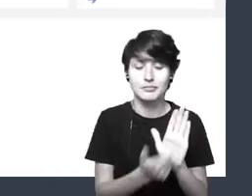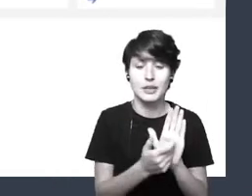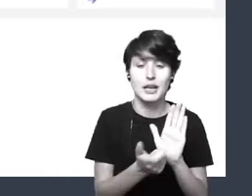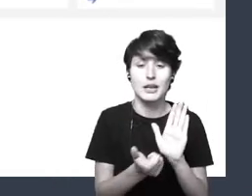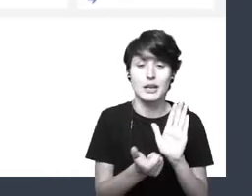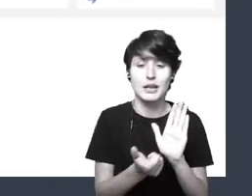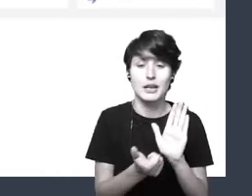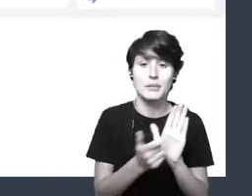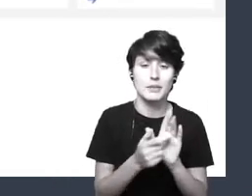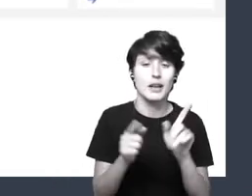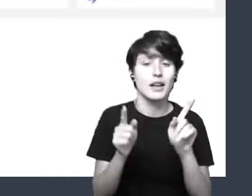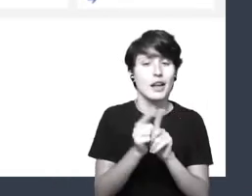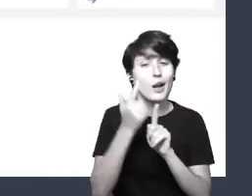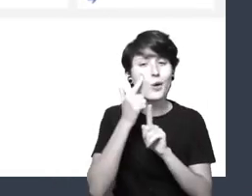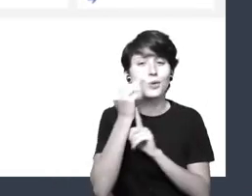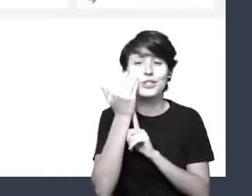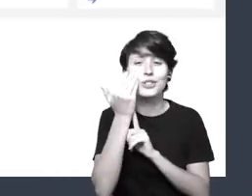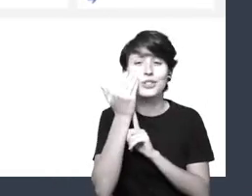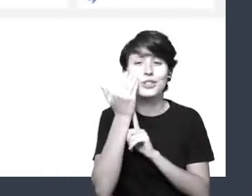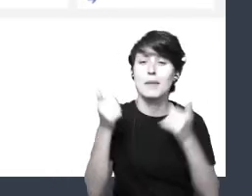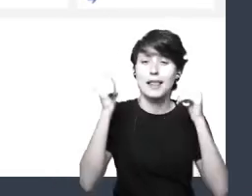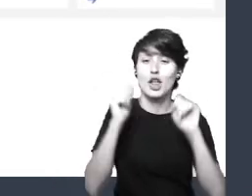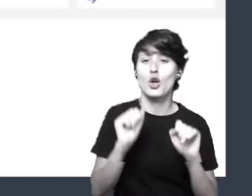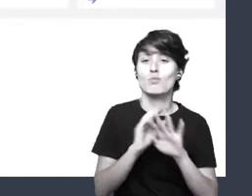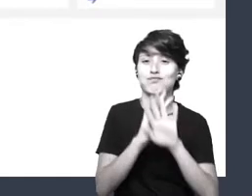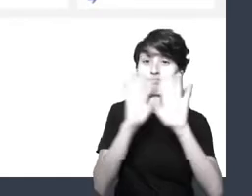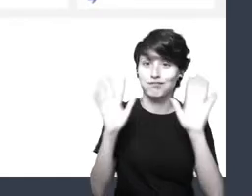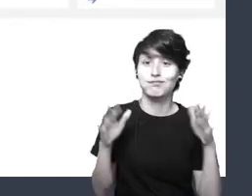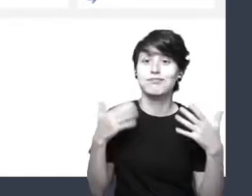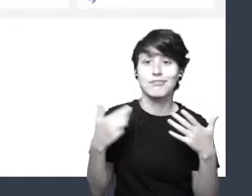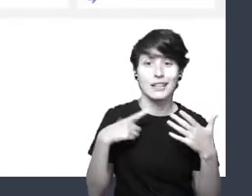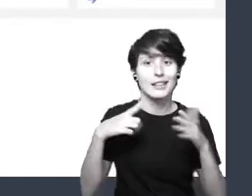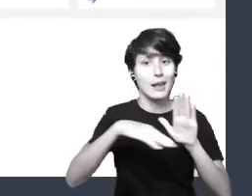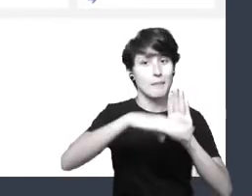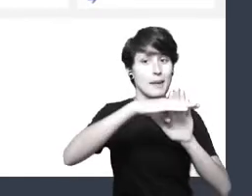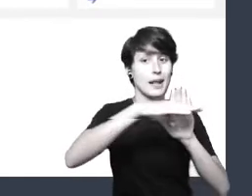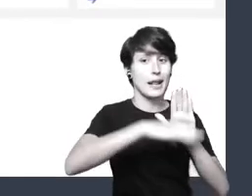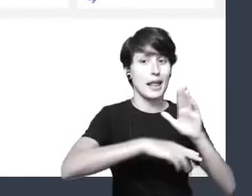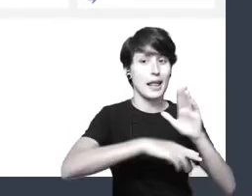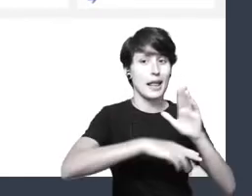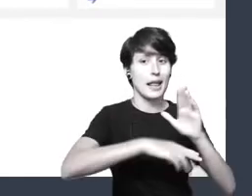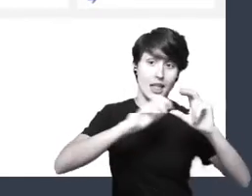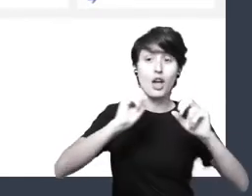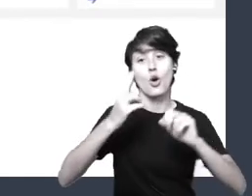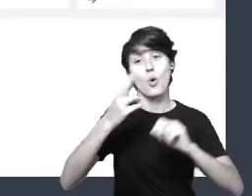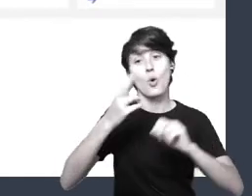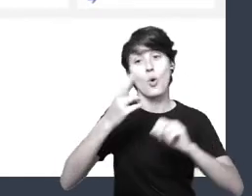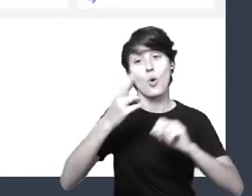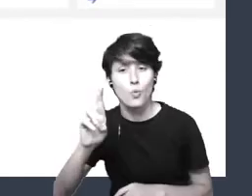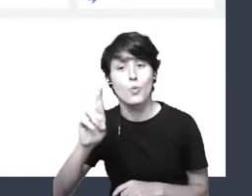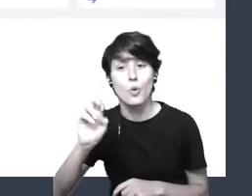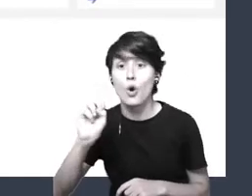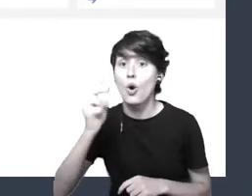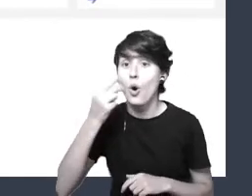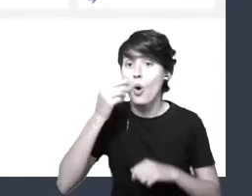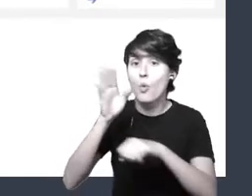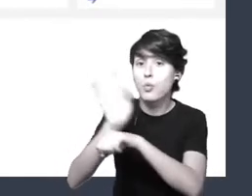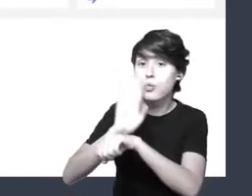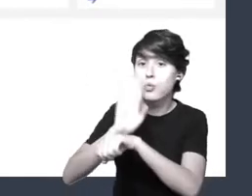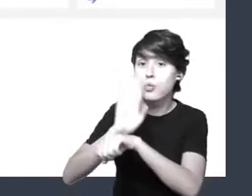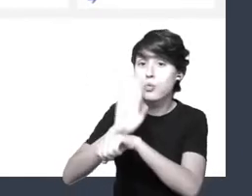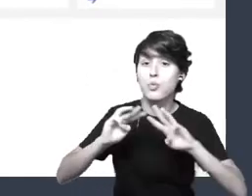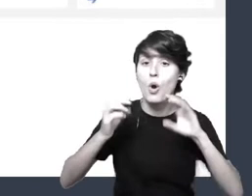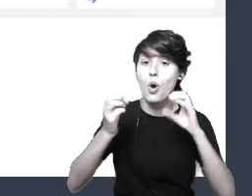pouco mais das métricas, o que significa. Você tem os tutoriais em Python, em R, você tem vídeos de workshop e palestras e também